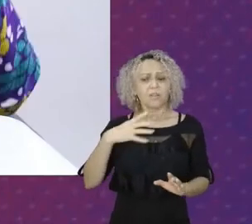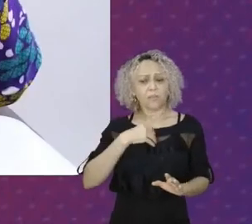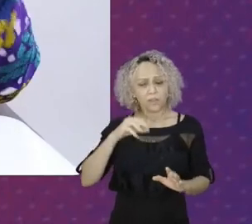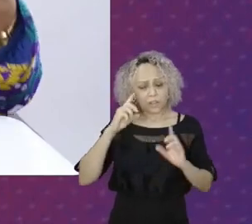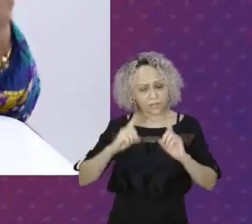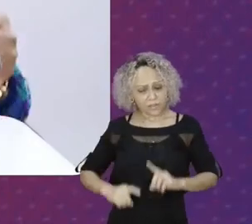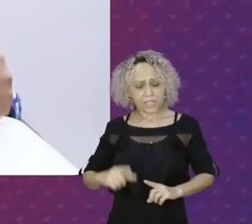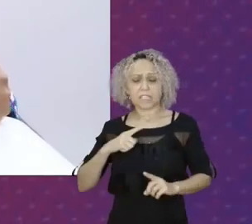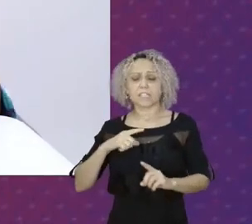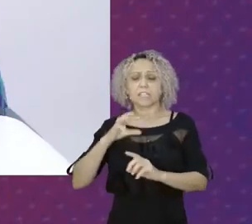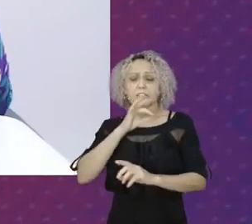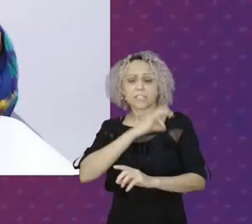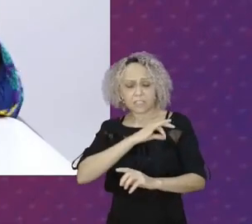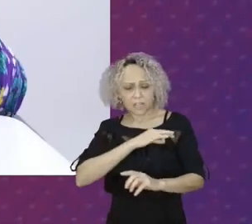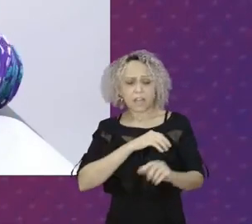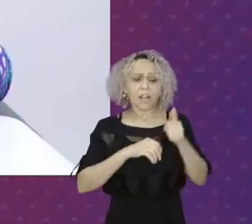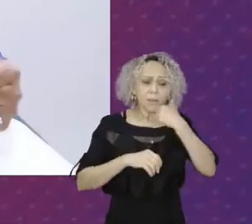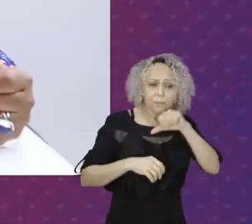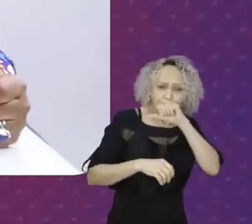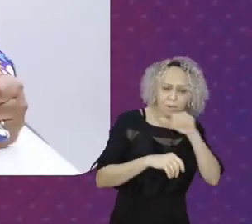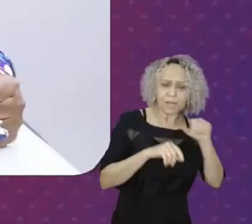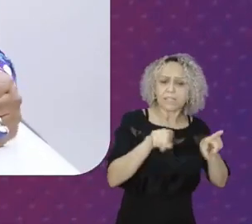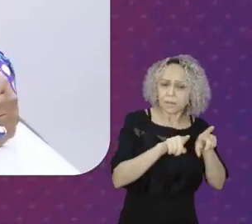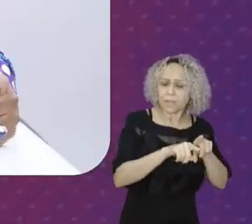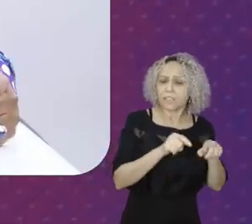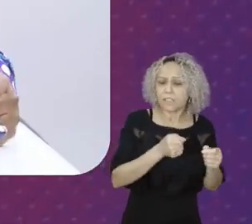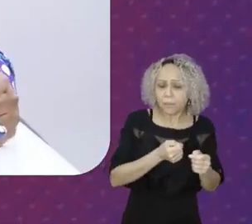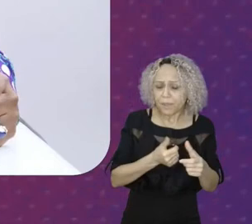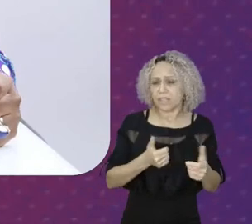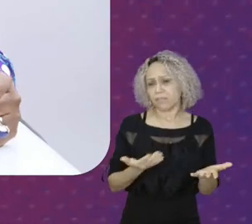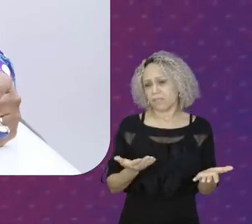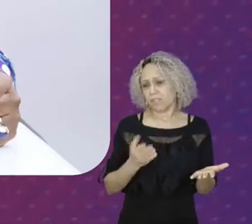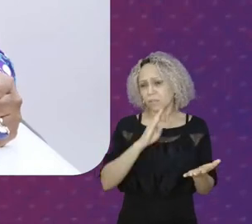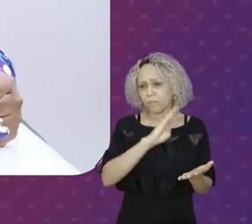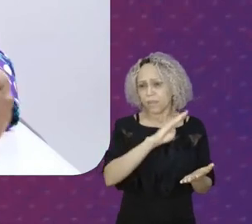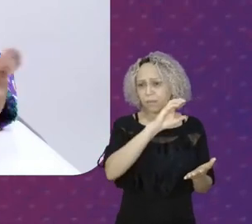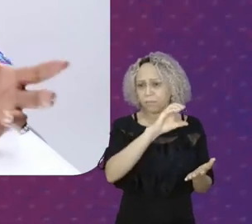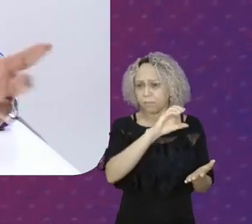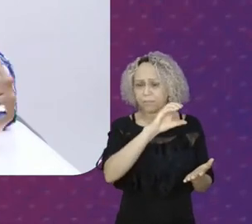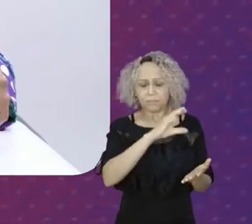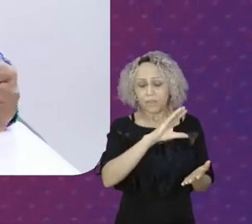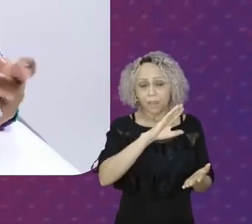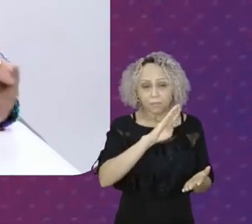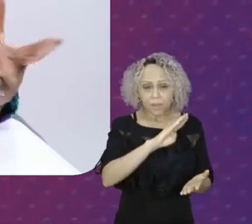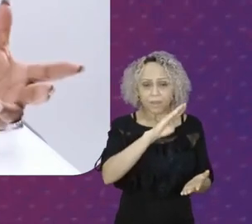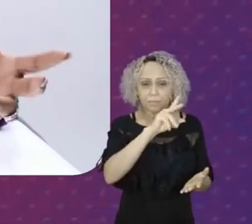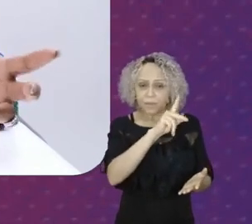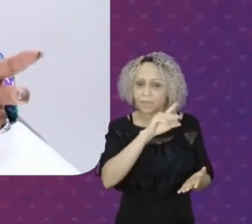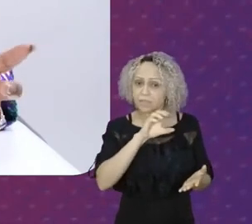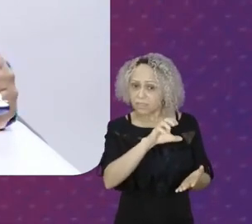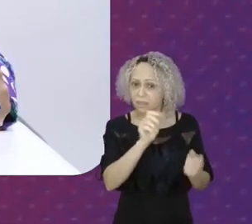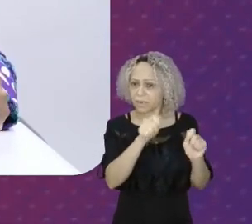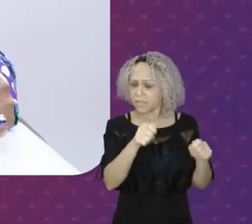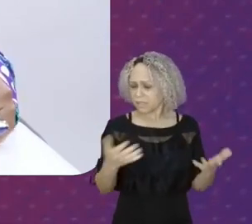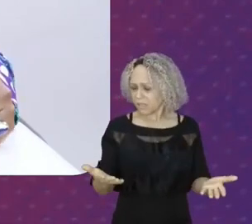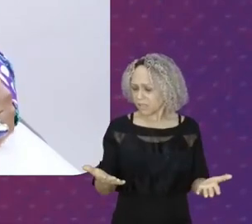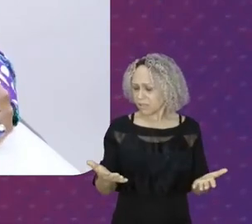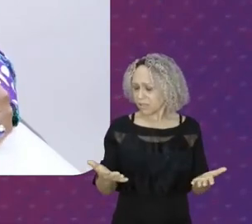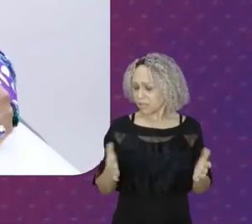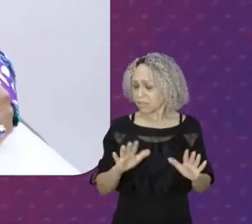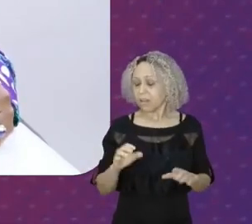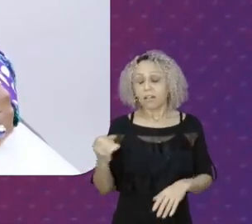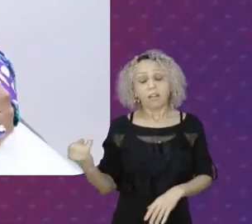sociedade e para a reprodução da vida humana, né? Então, isso é um elemento importante